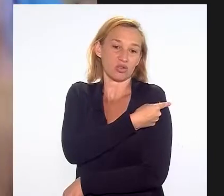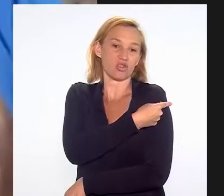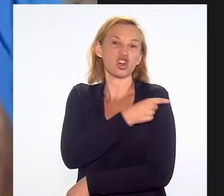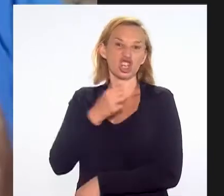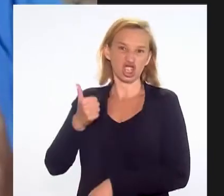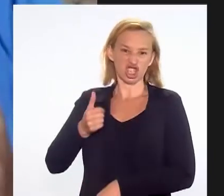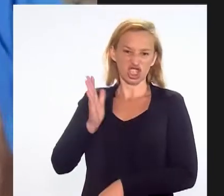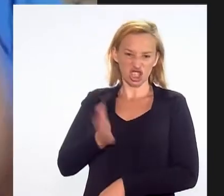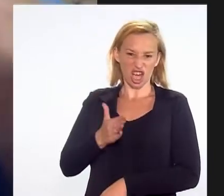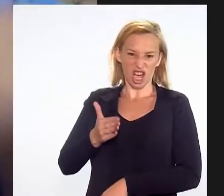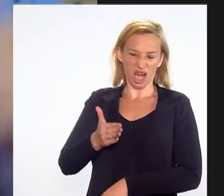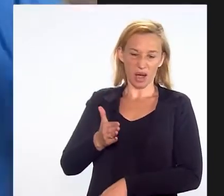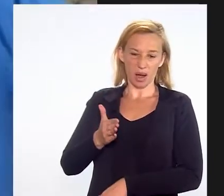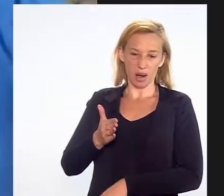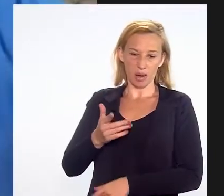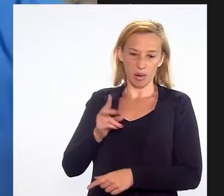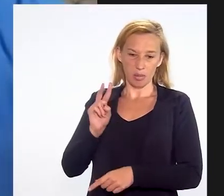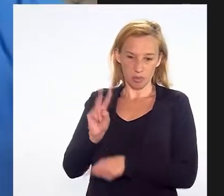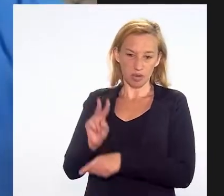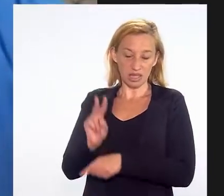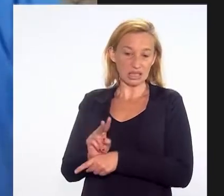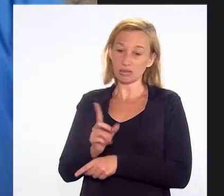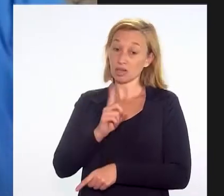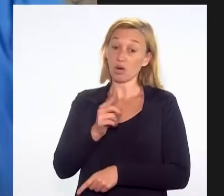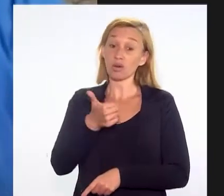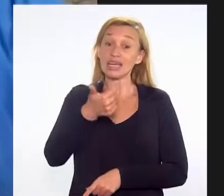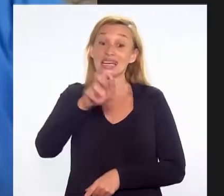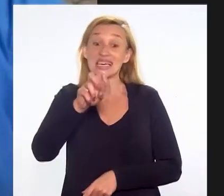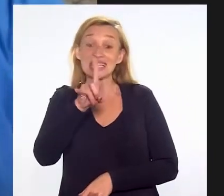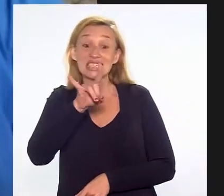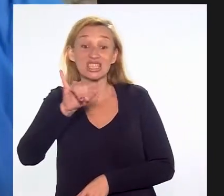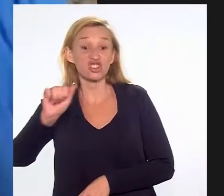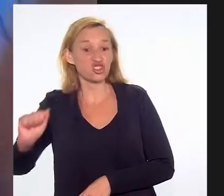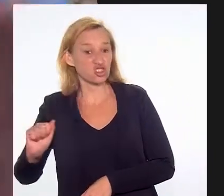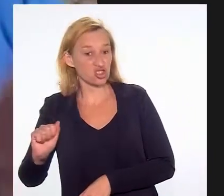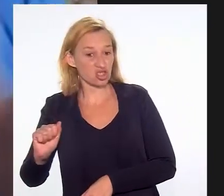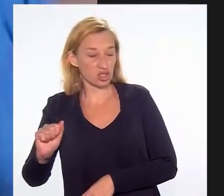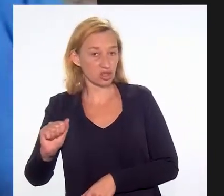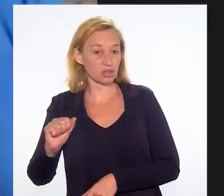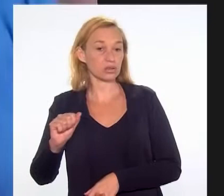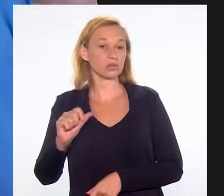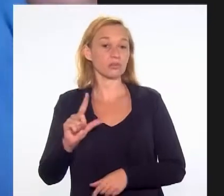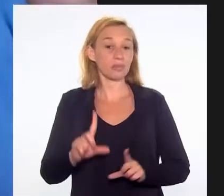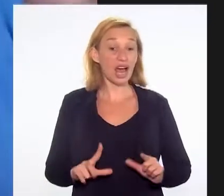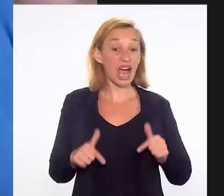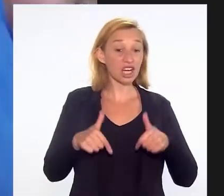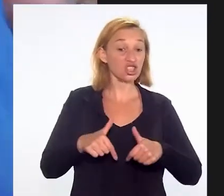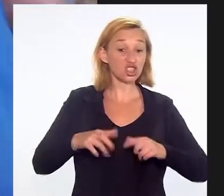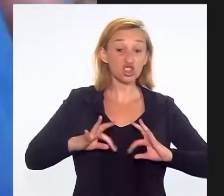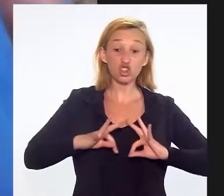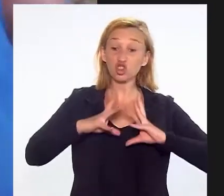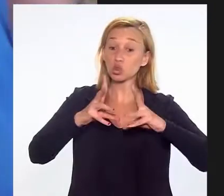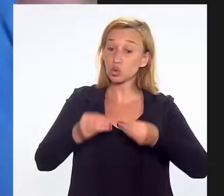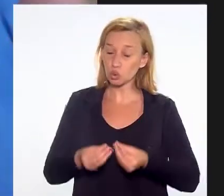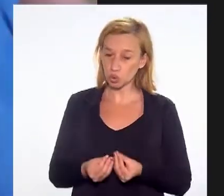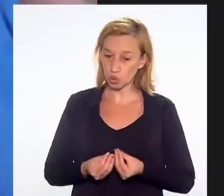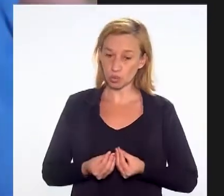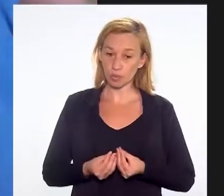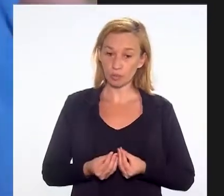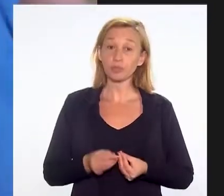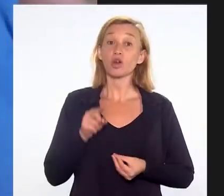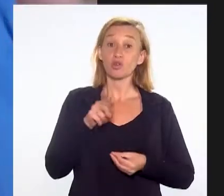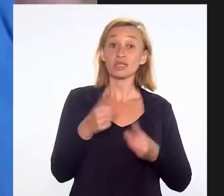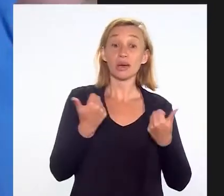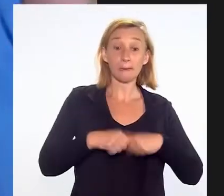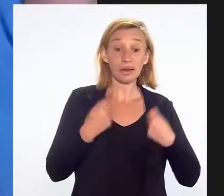recebe a vacina, isso não significa que no minuto seguinte você já está protegido. Você vai demorar aí uns 15 dias para ter